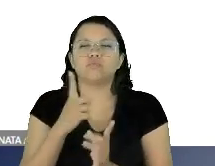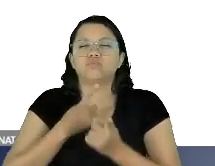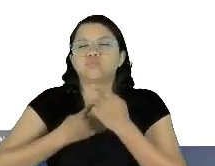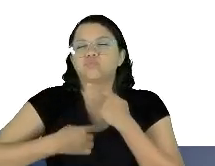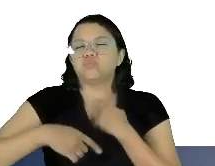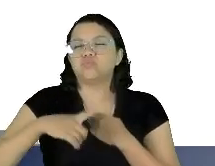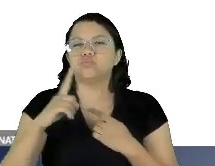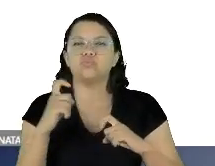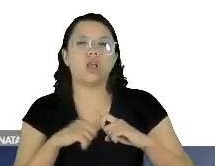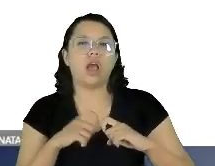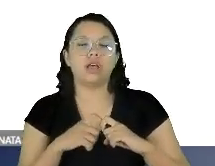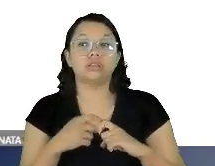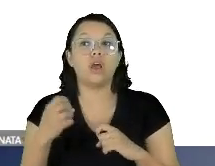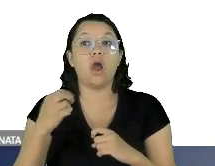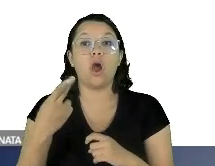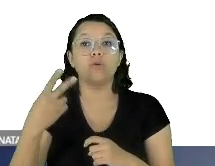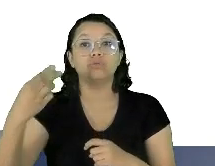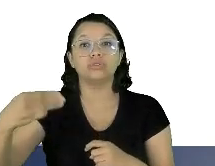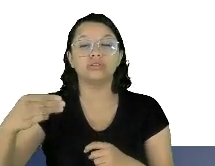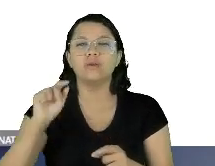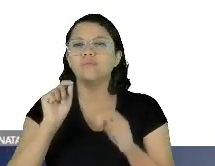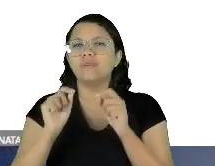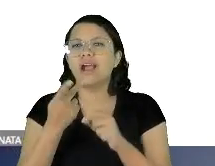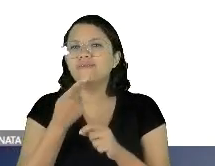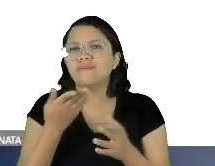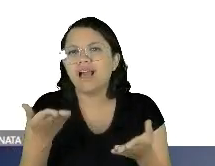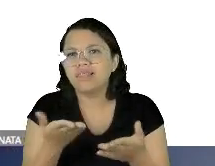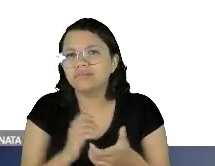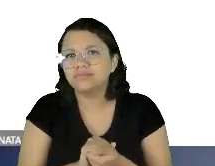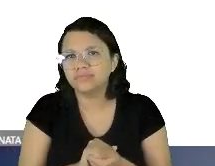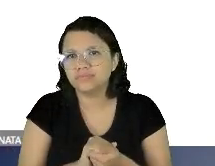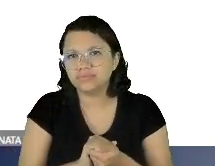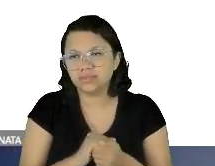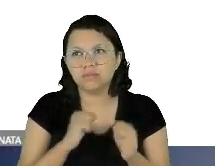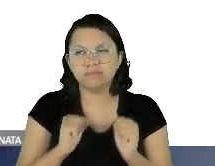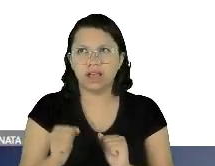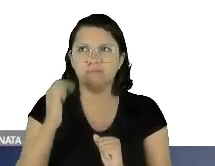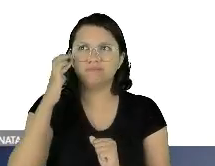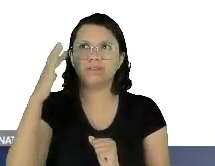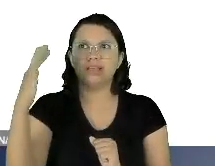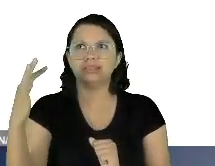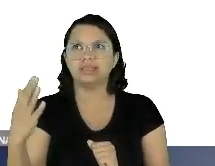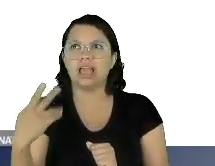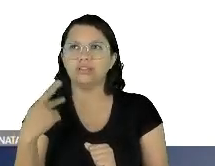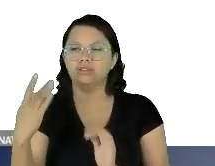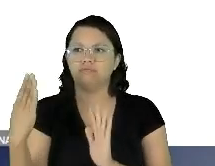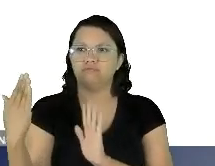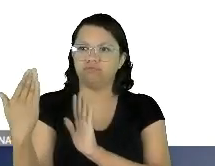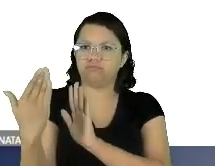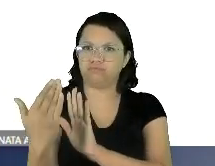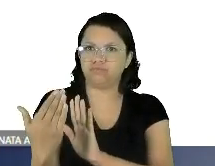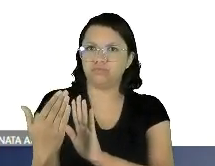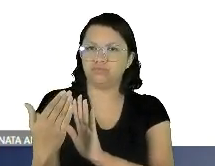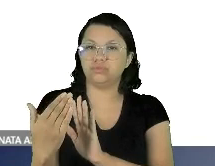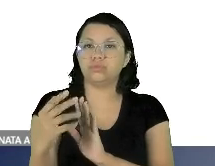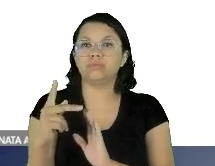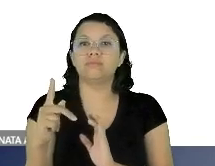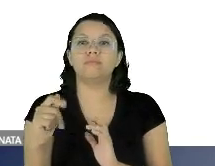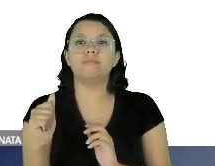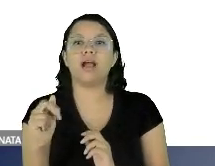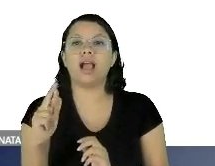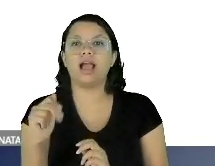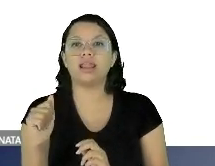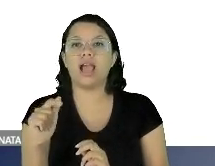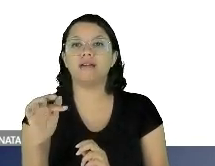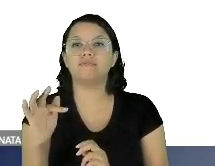ele quis dizer exatamente? Poderíamos pensar que estamos diante de parafilias. Não sei